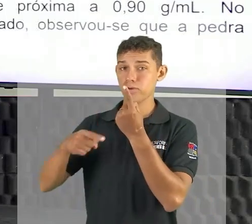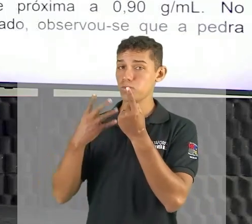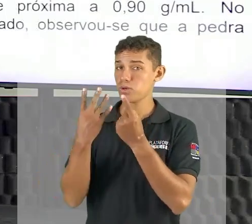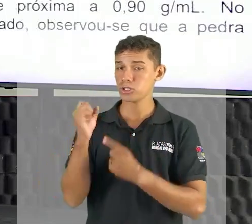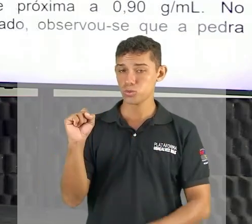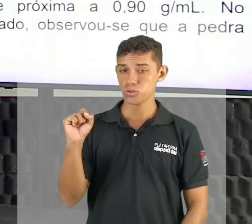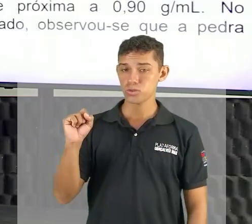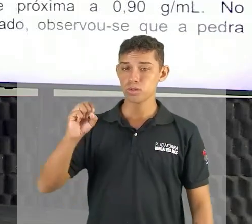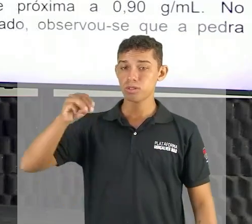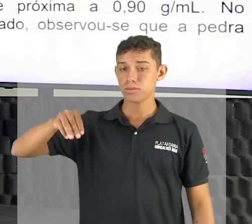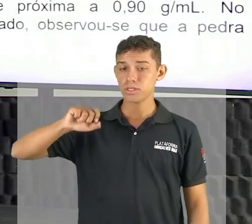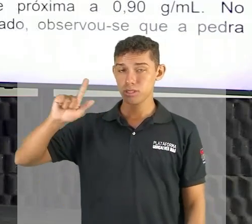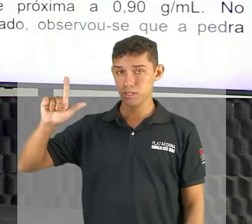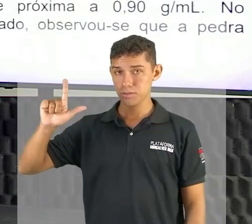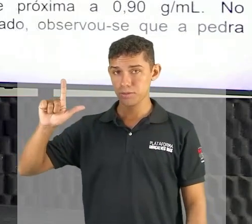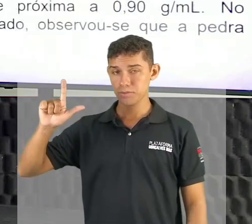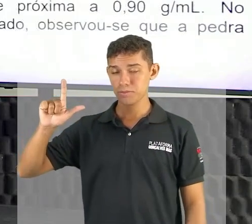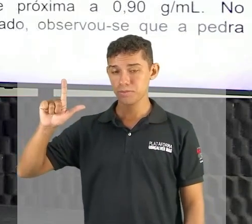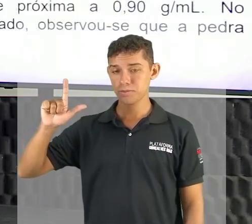1,48